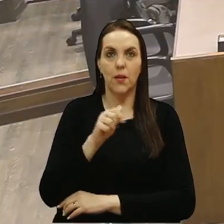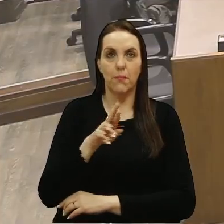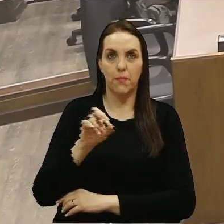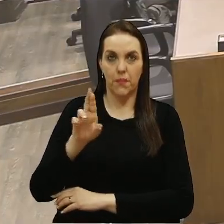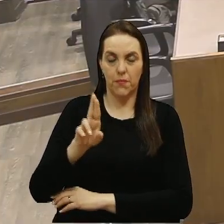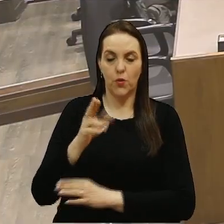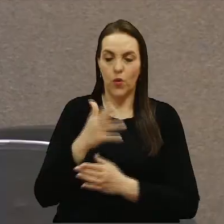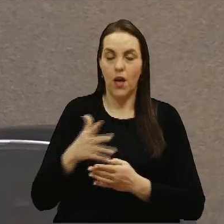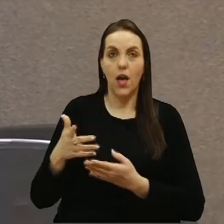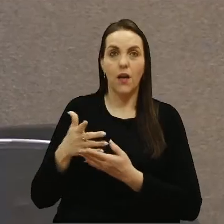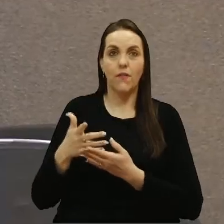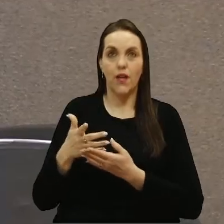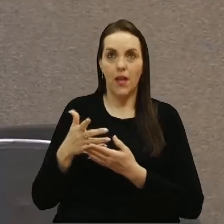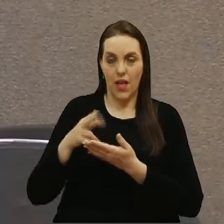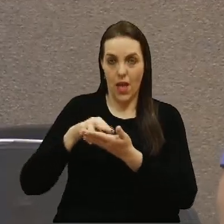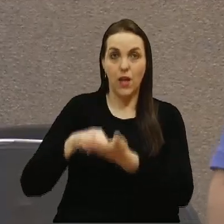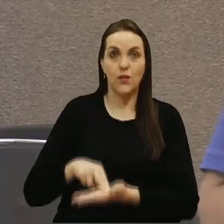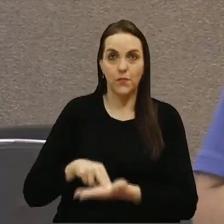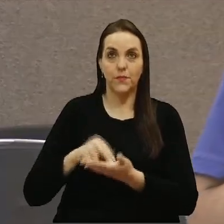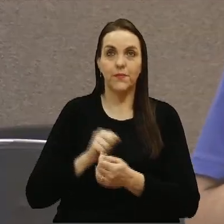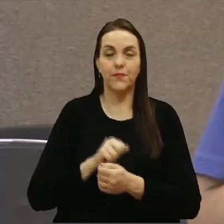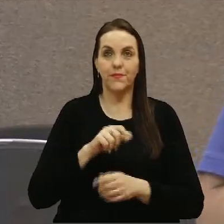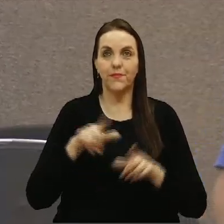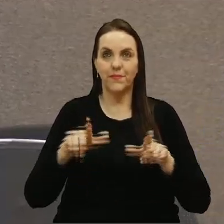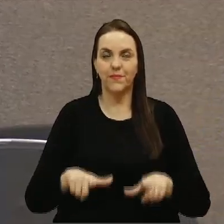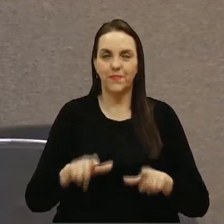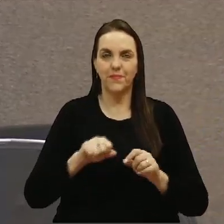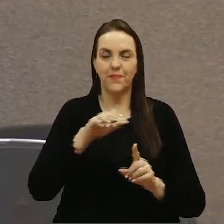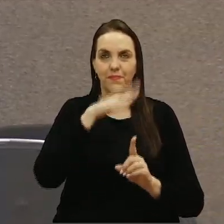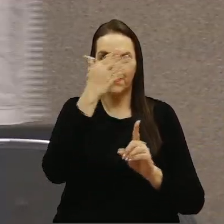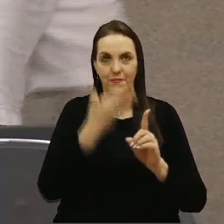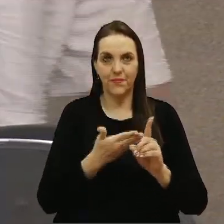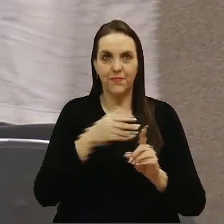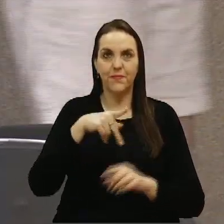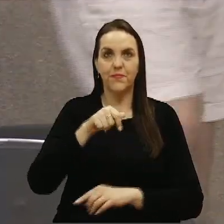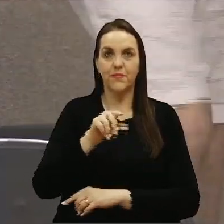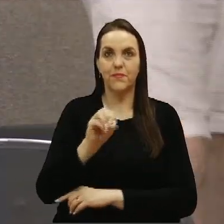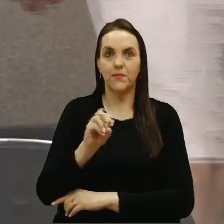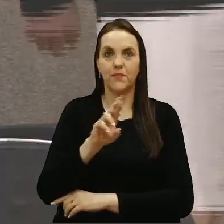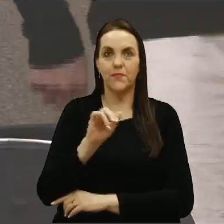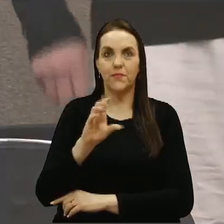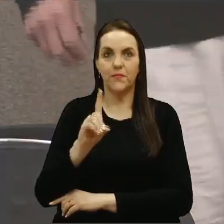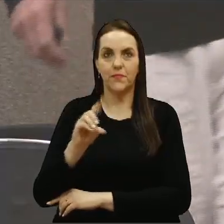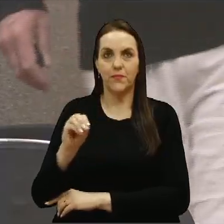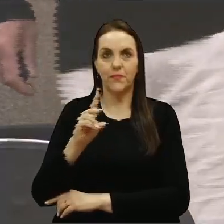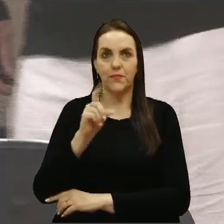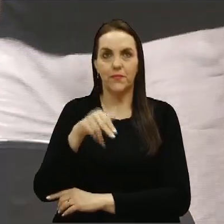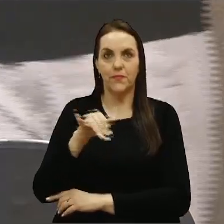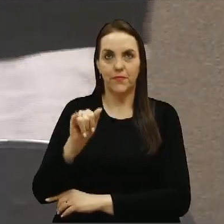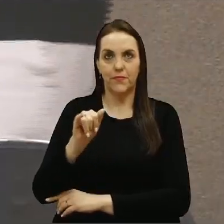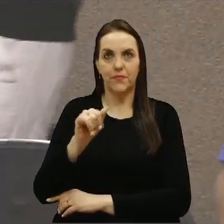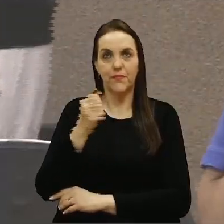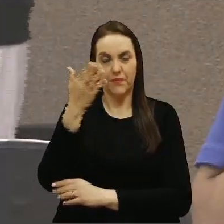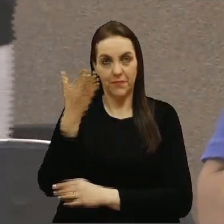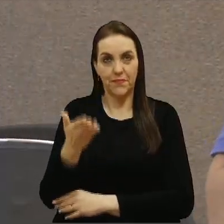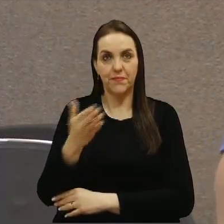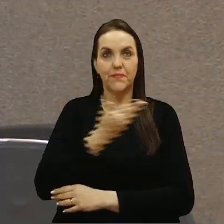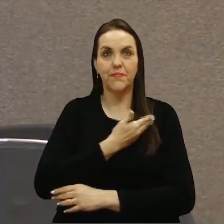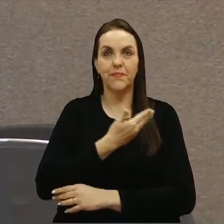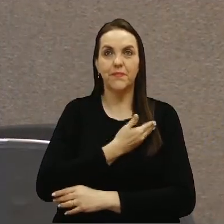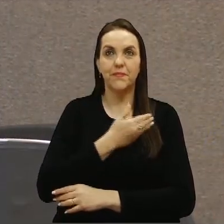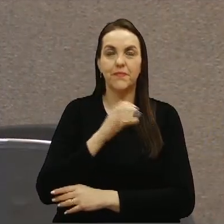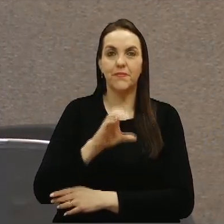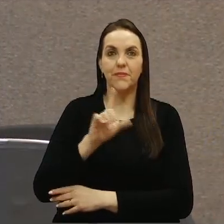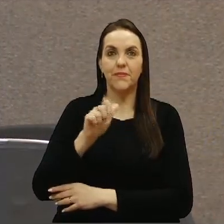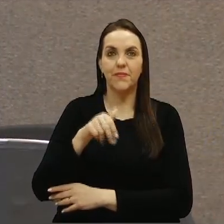assumirá no meu lugar, fará homenagem ao Paulo Ricardo Dani, mas eu quero destacar o nosso amigo Clenal, né, mais conhecido